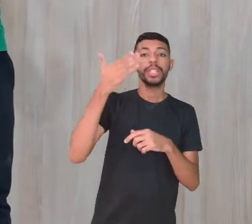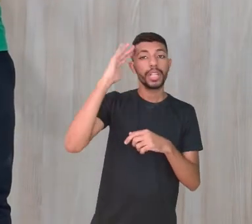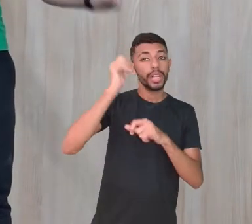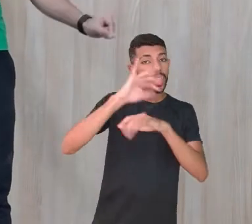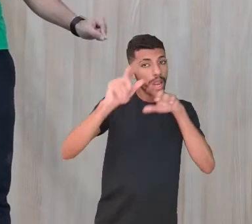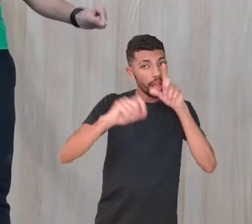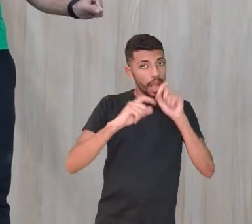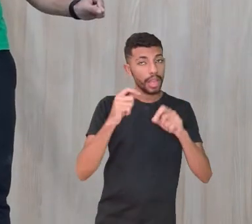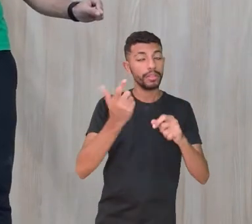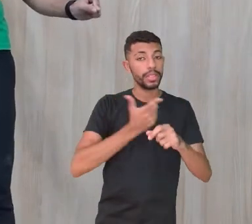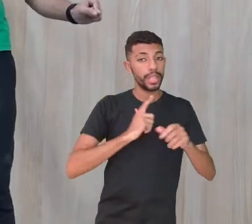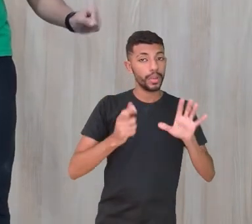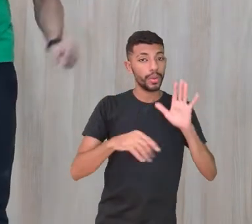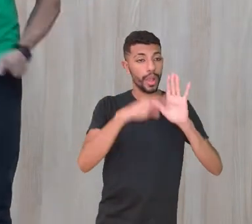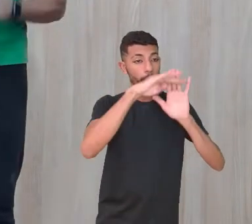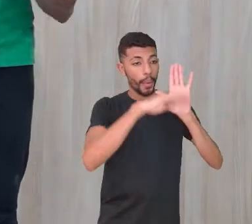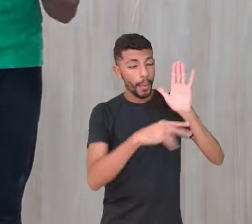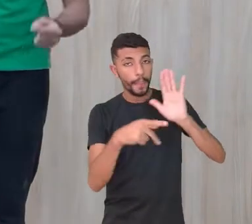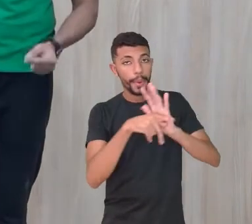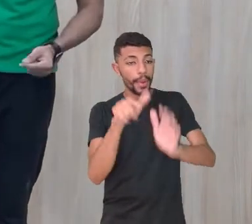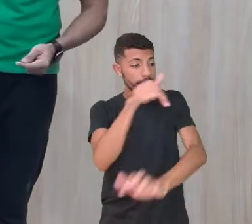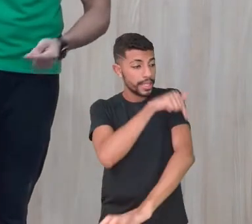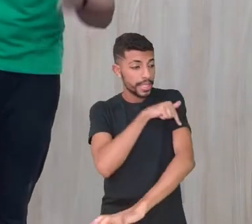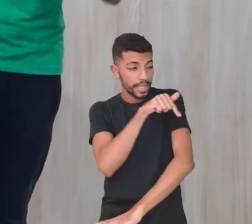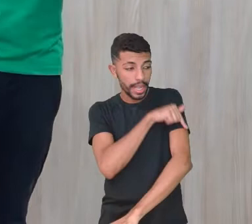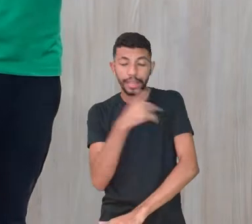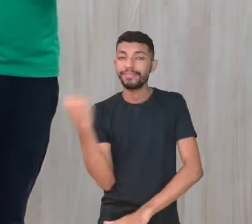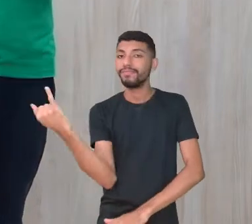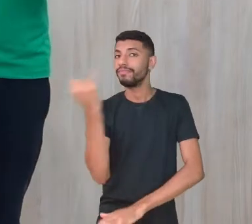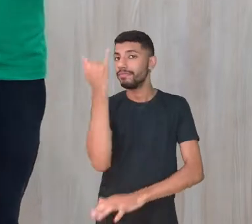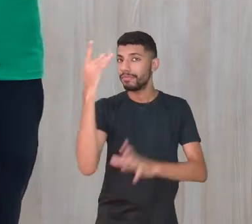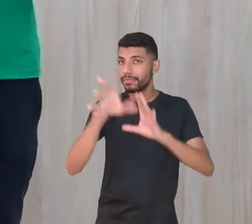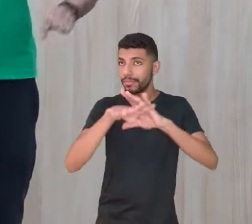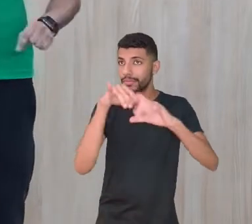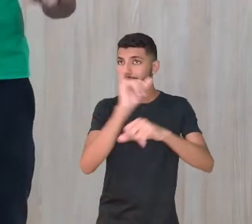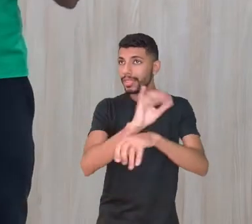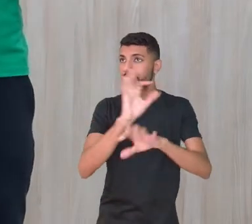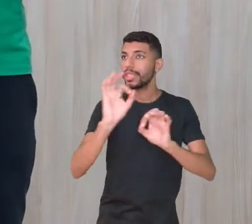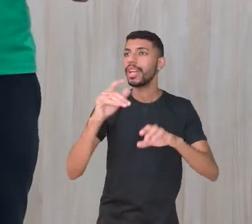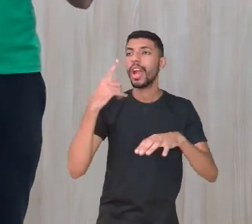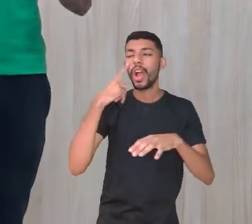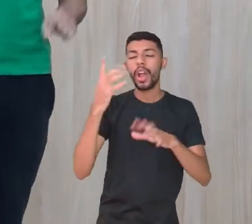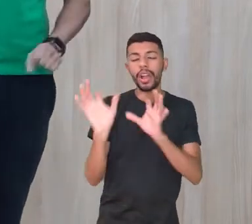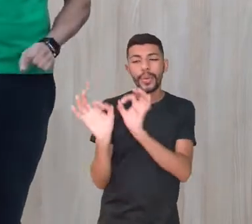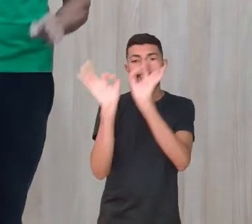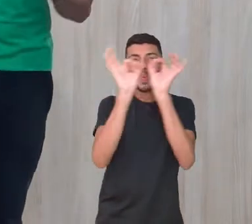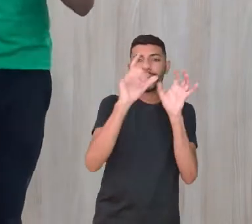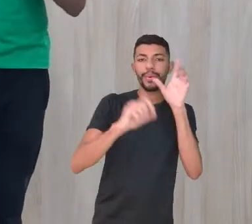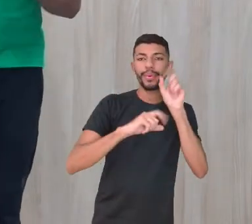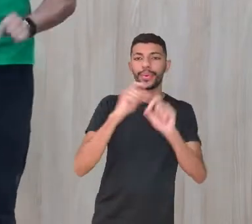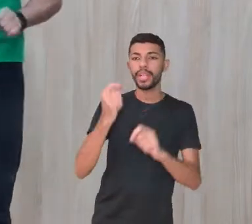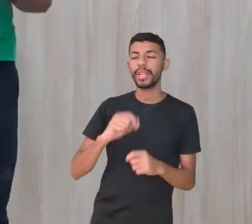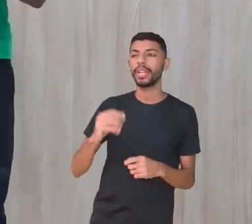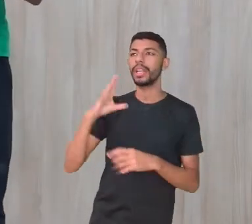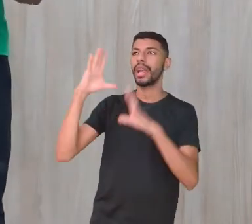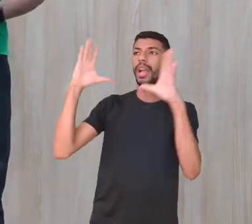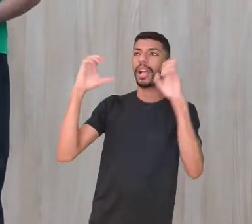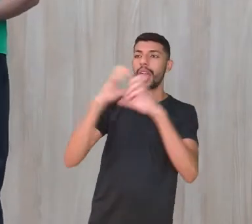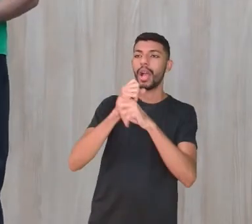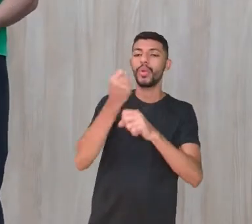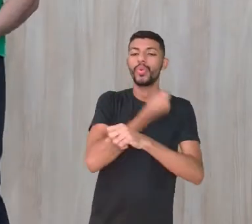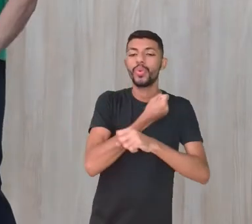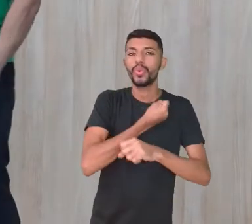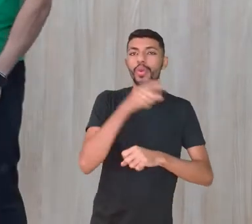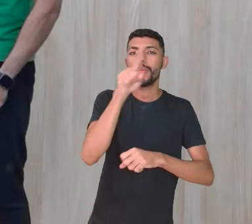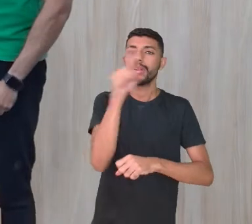playlistzinha do 7º ano, tá vendo como é importante o nosso canal no YouTube e dá uma olhadinha lá em operações com números